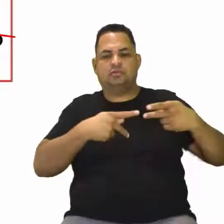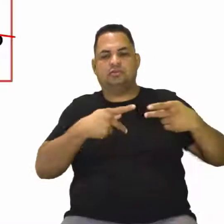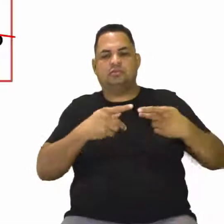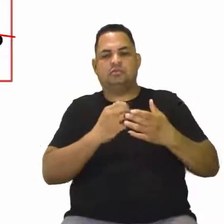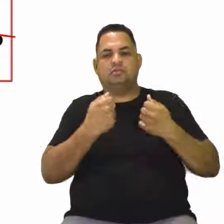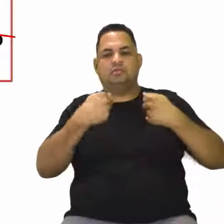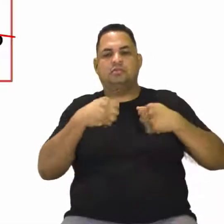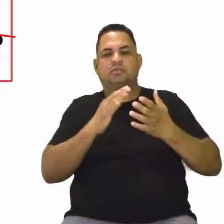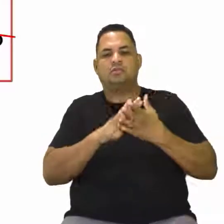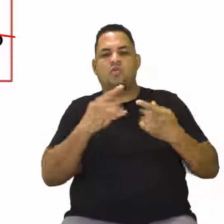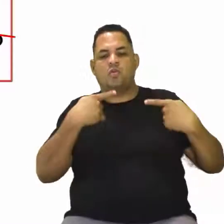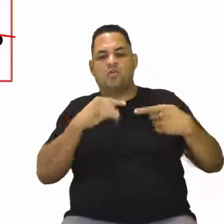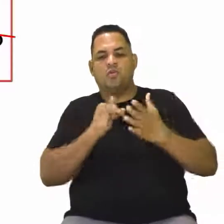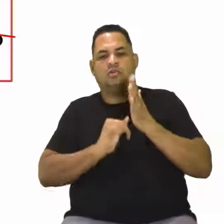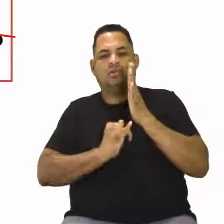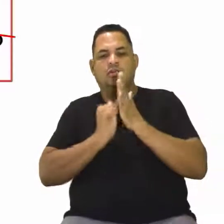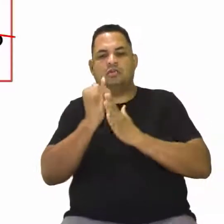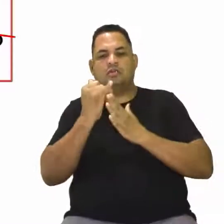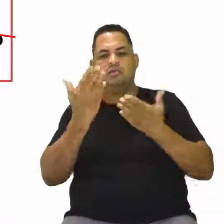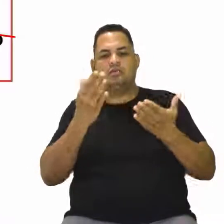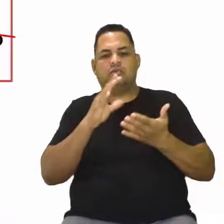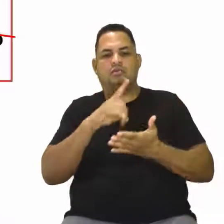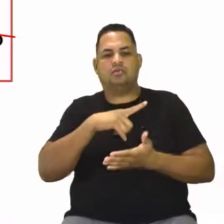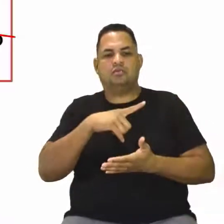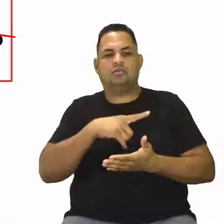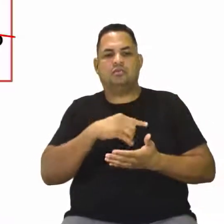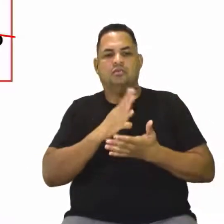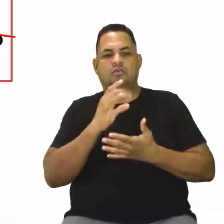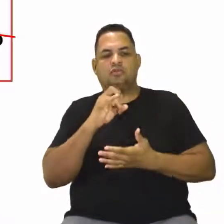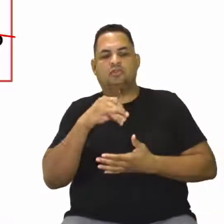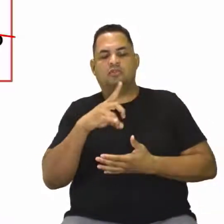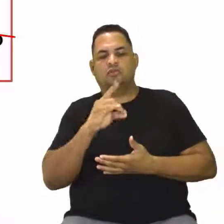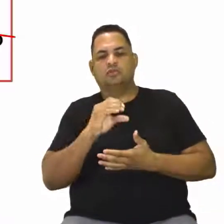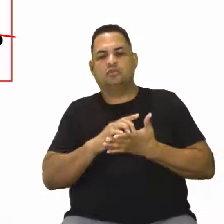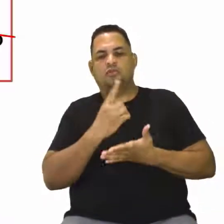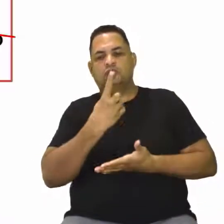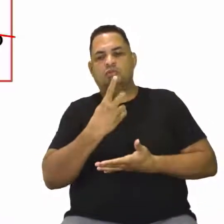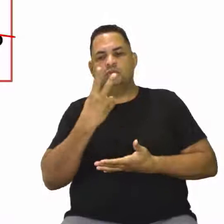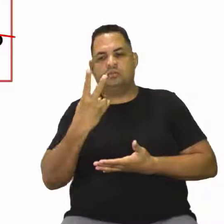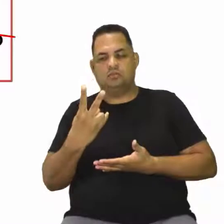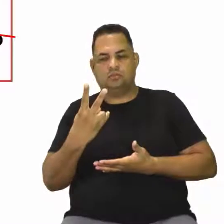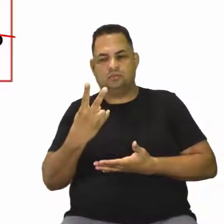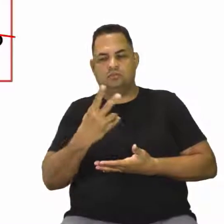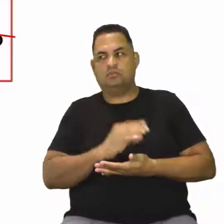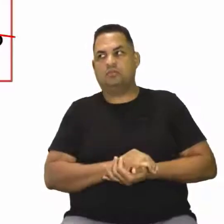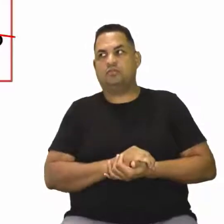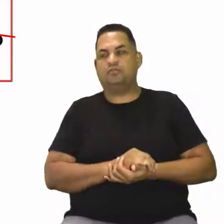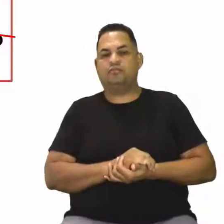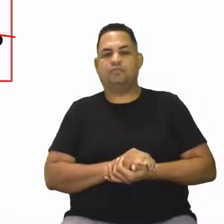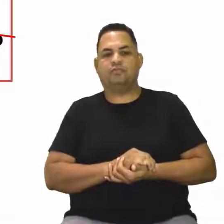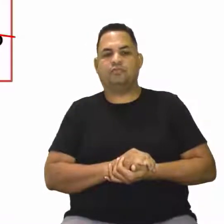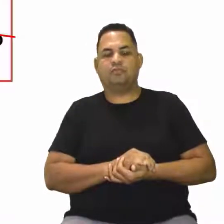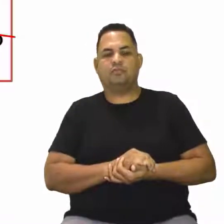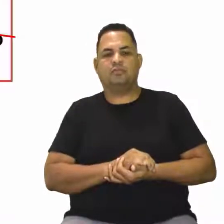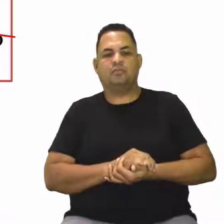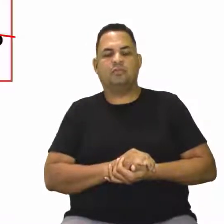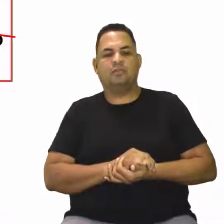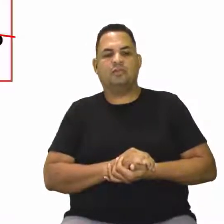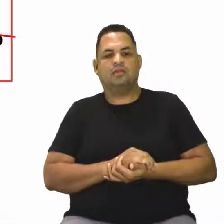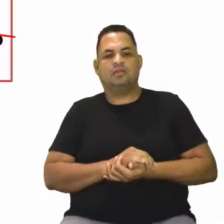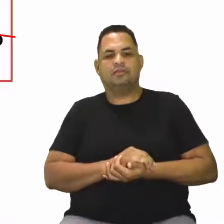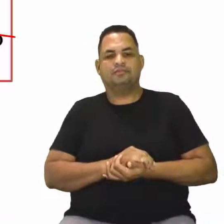para poder combater a inflação. Aí eu tenho o Cruzado 1 e Cruzado 2, tá, aluno? Plano Cruzado